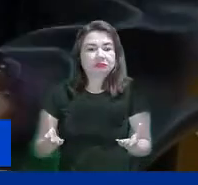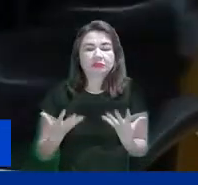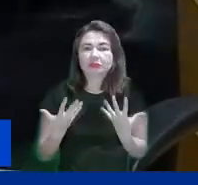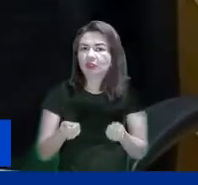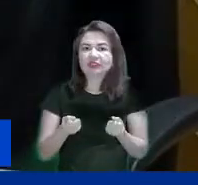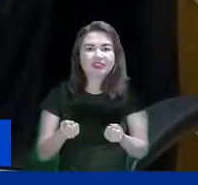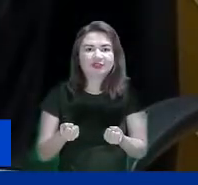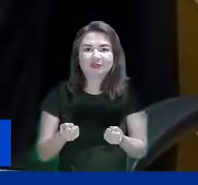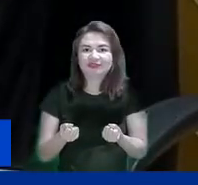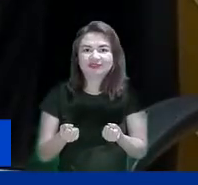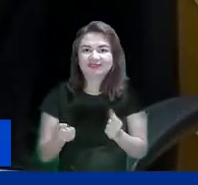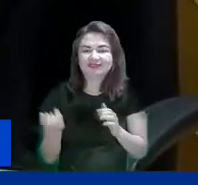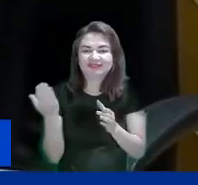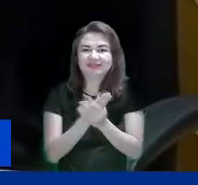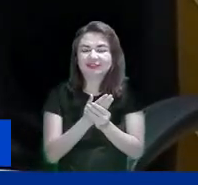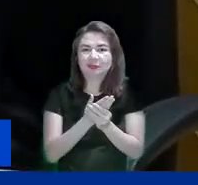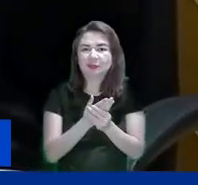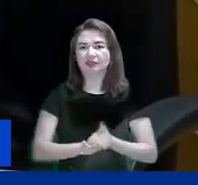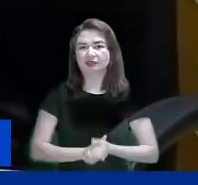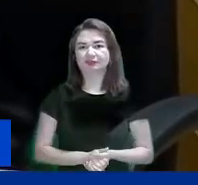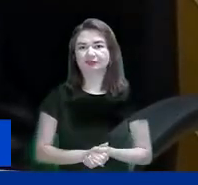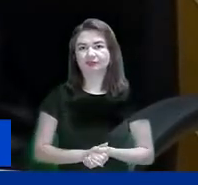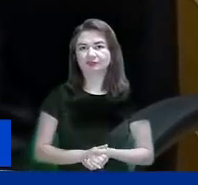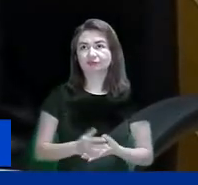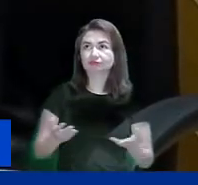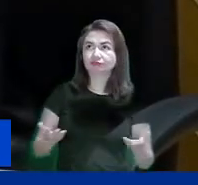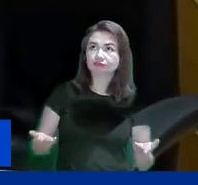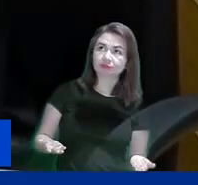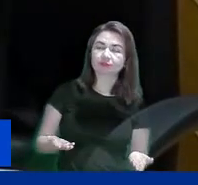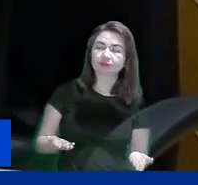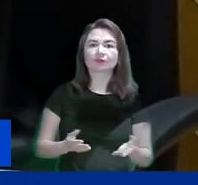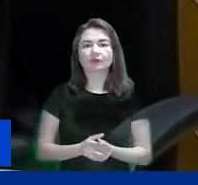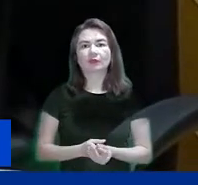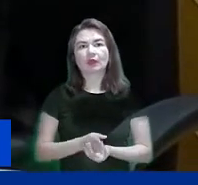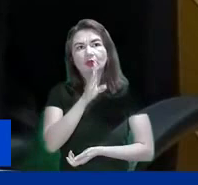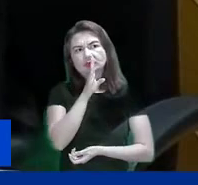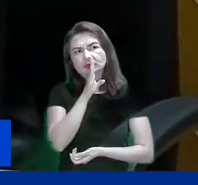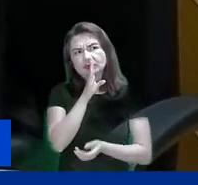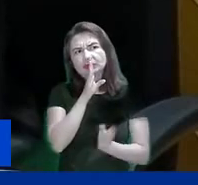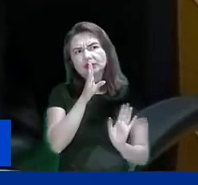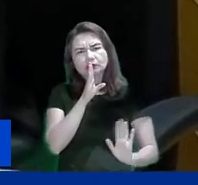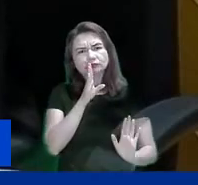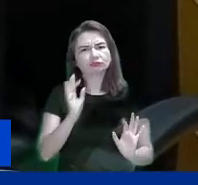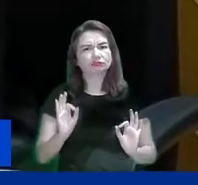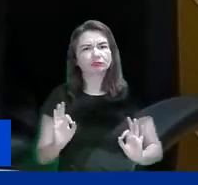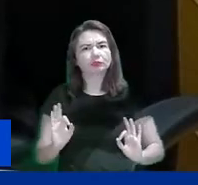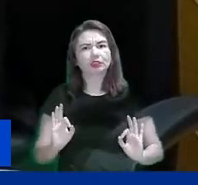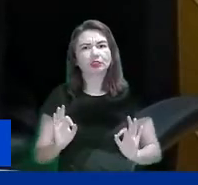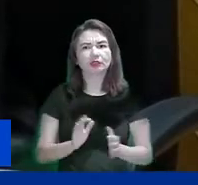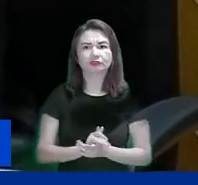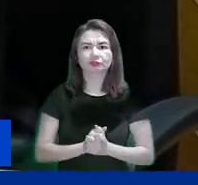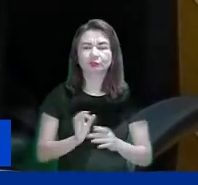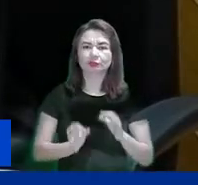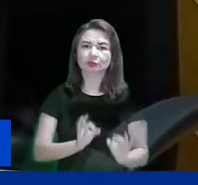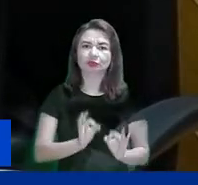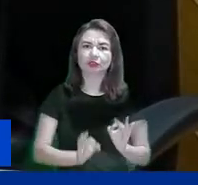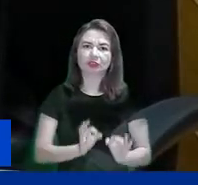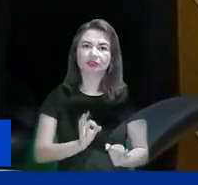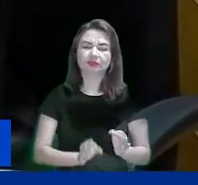embargos. Dessa forma, não há que se falar em omissão da decisão objulgada, motivo pelo